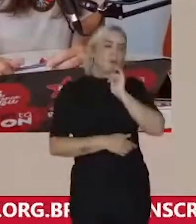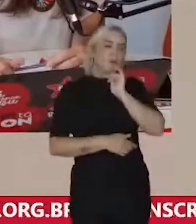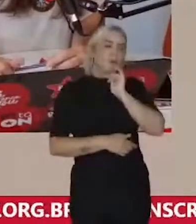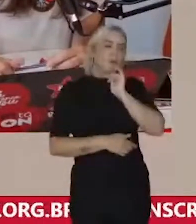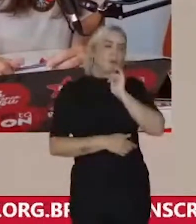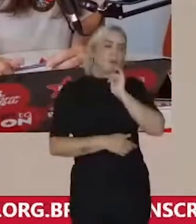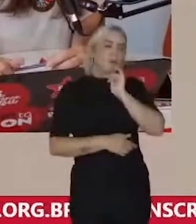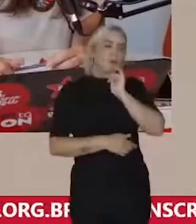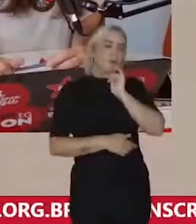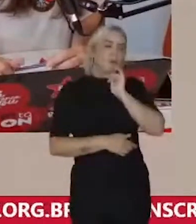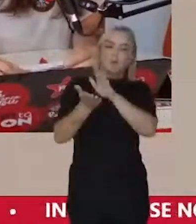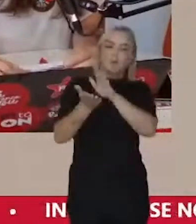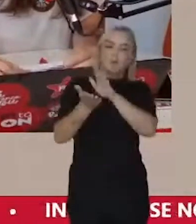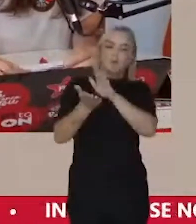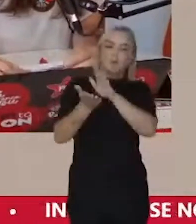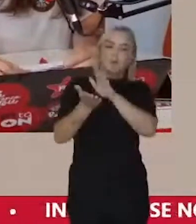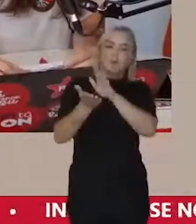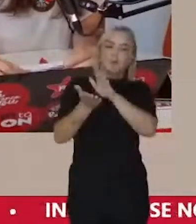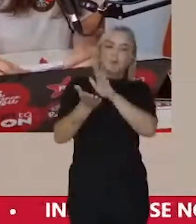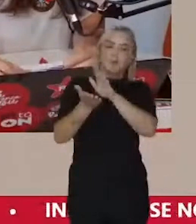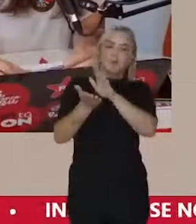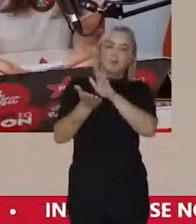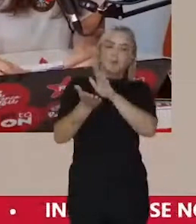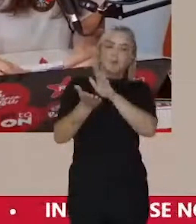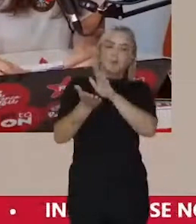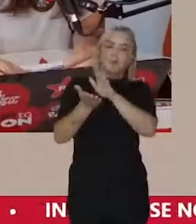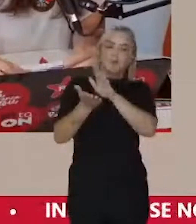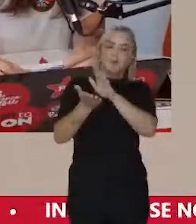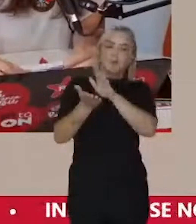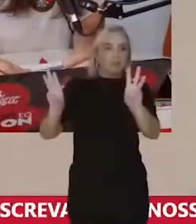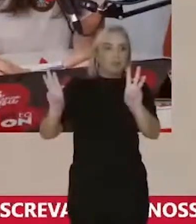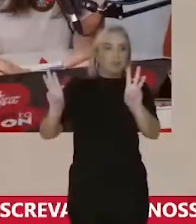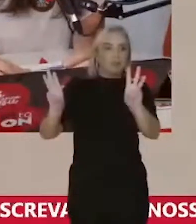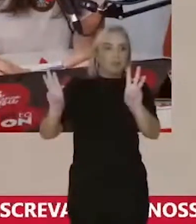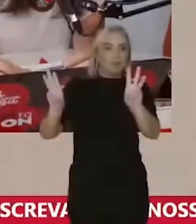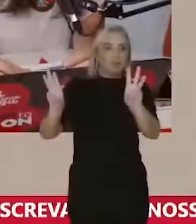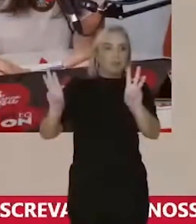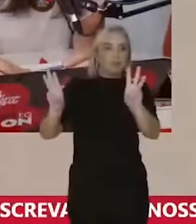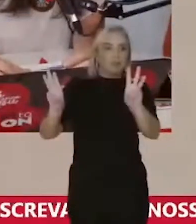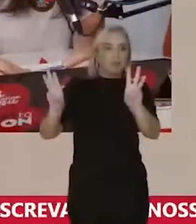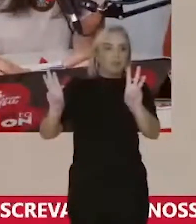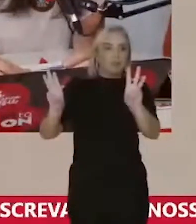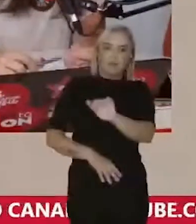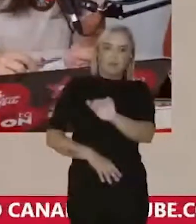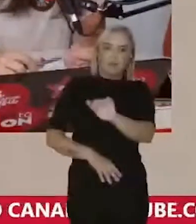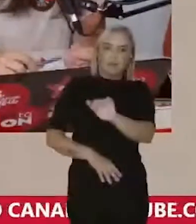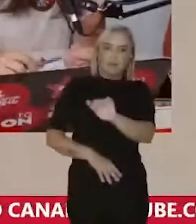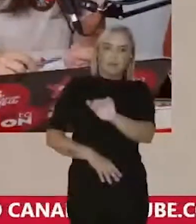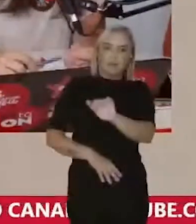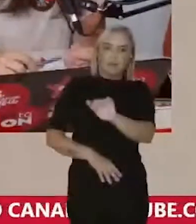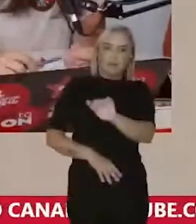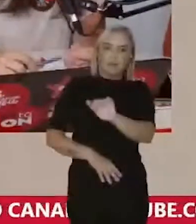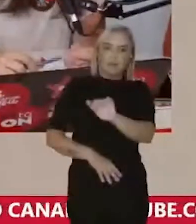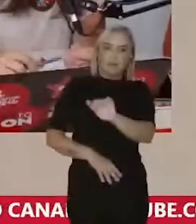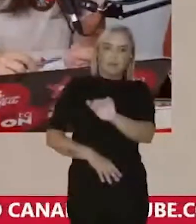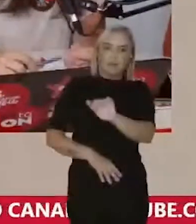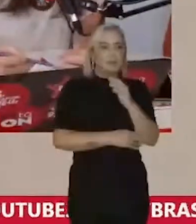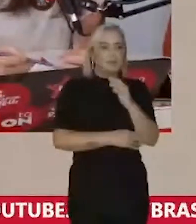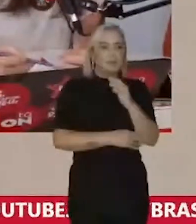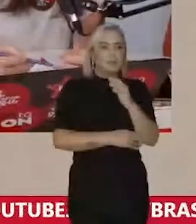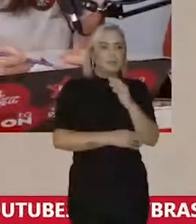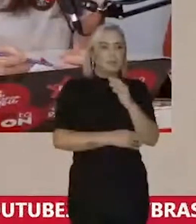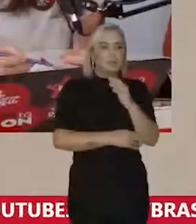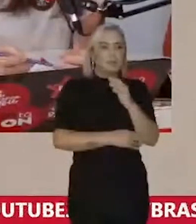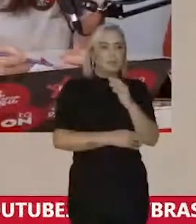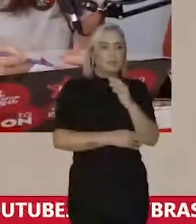até uma nota da Secretaria de Meio Ambiente do Mato Grosso, que fala justamente sobre um empreendimento que vai impactar